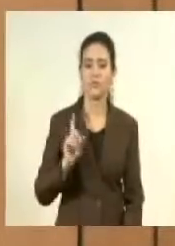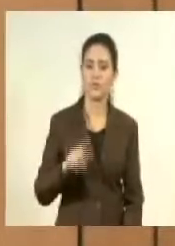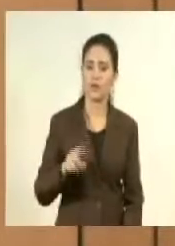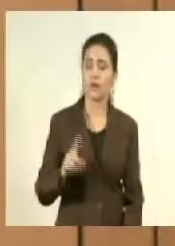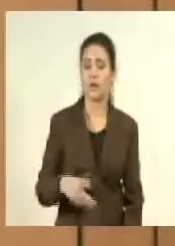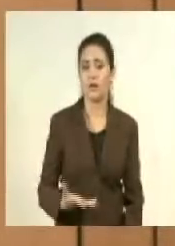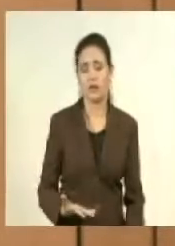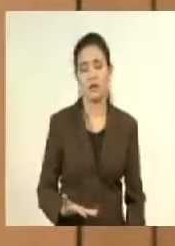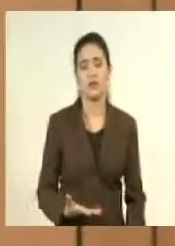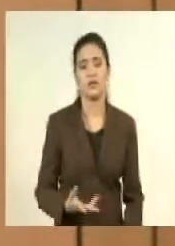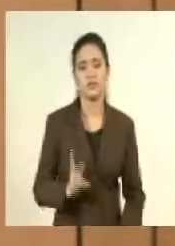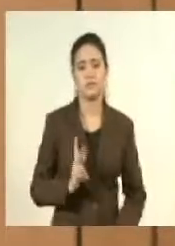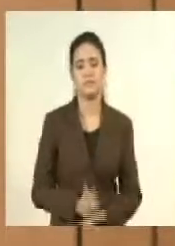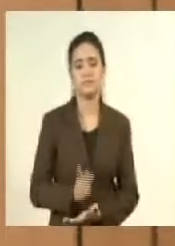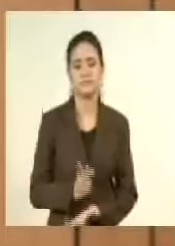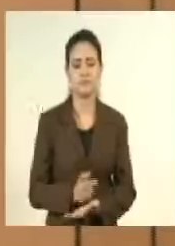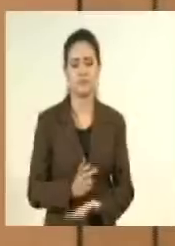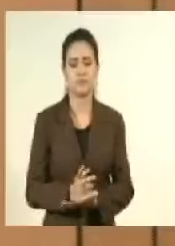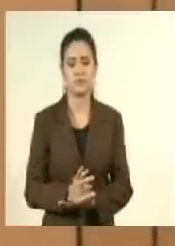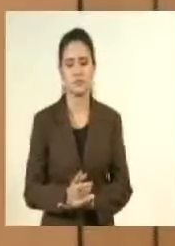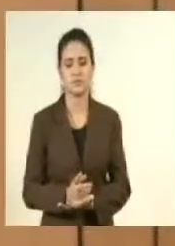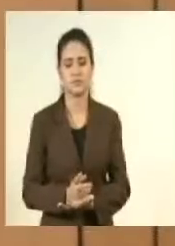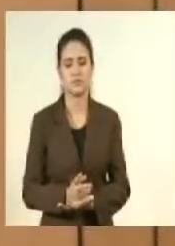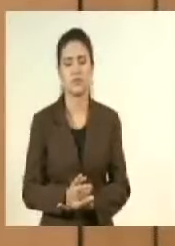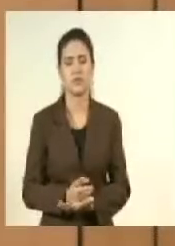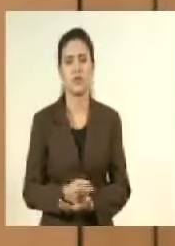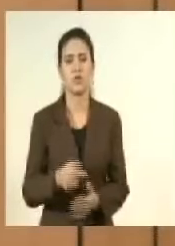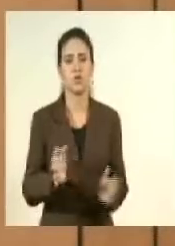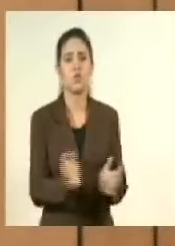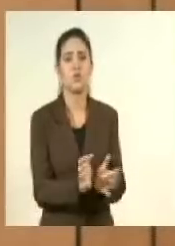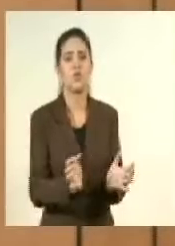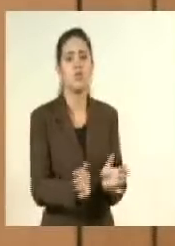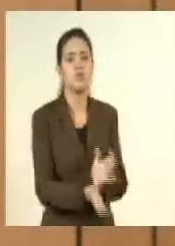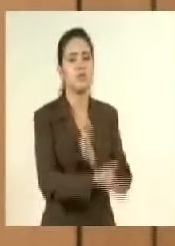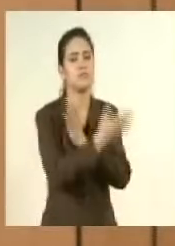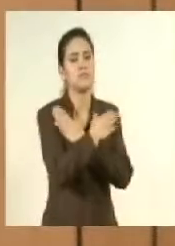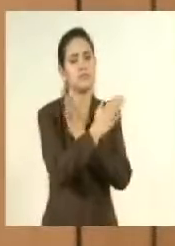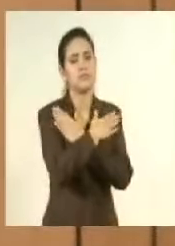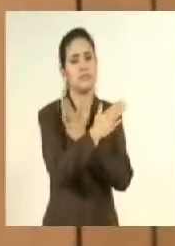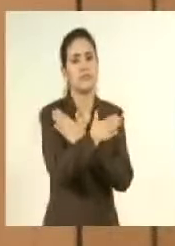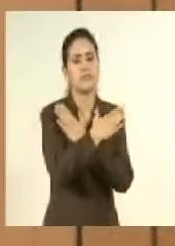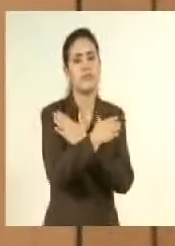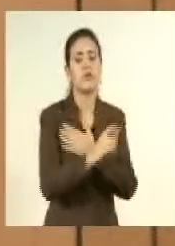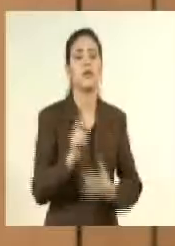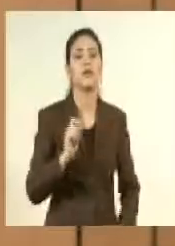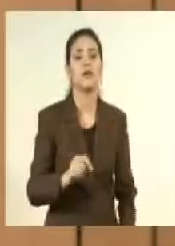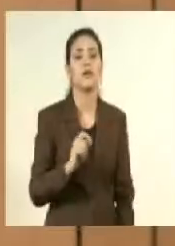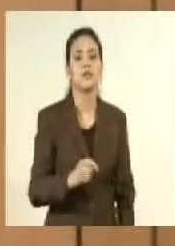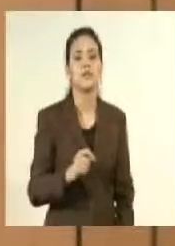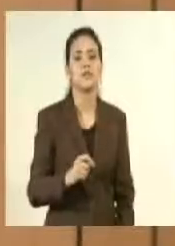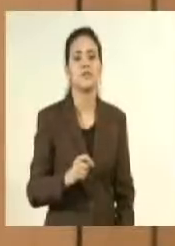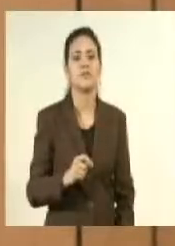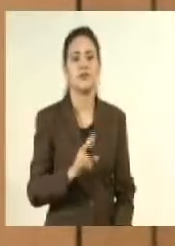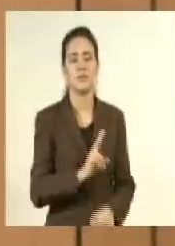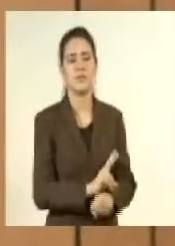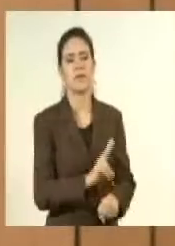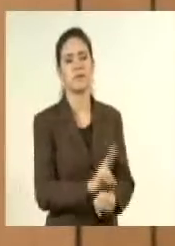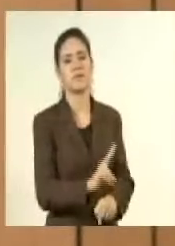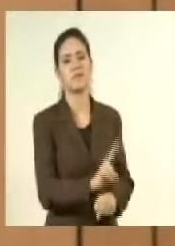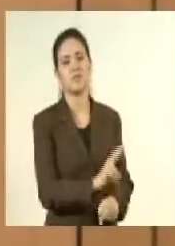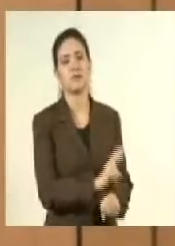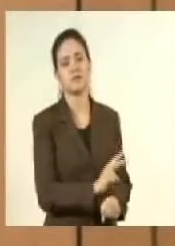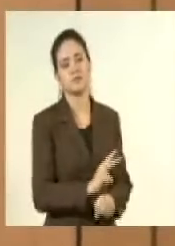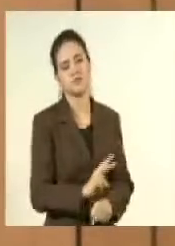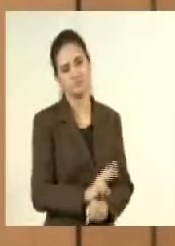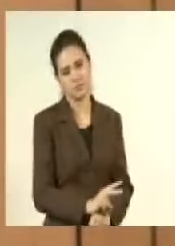caso daquelas quadrilhas que fazem de tudo para proteger os seus.